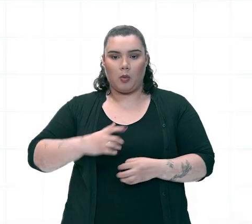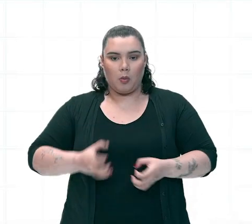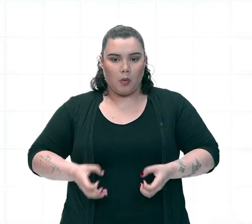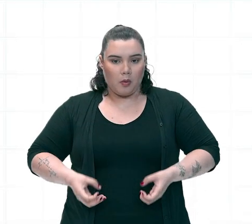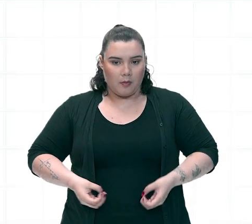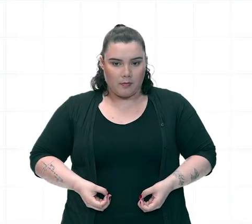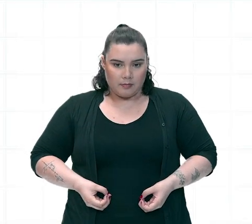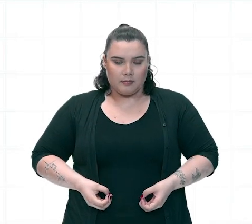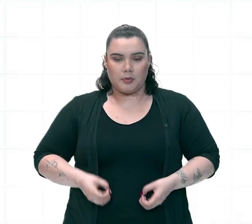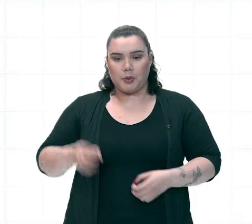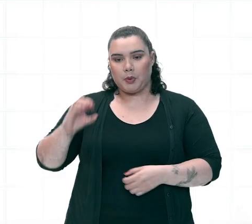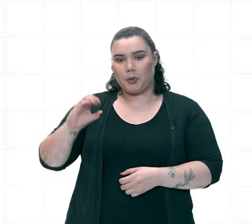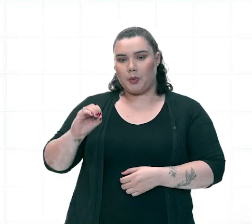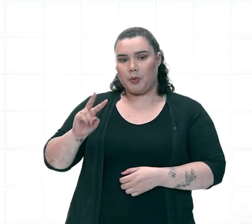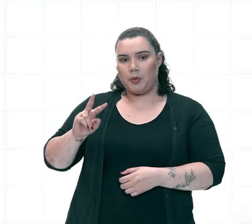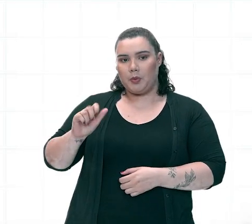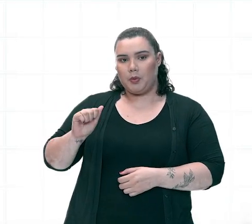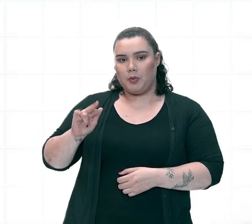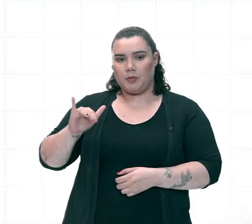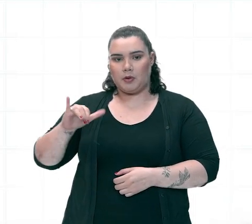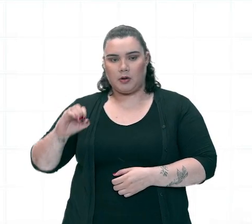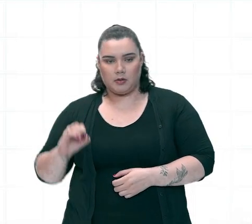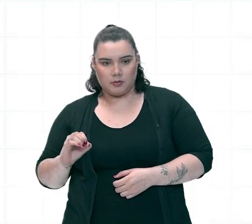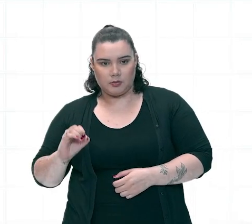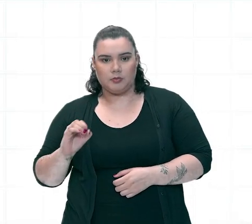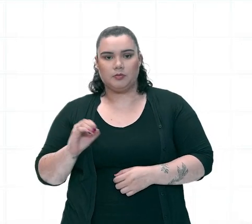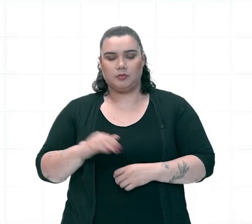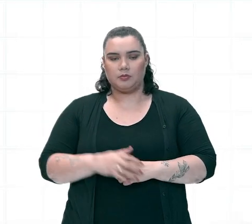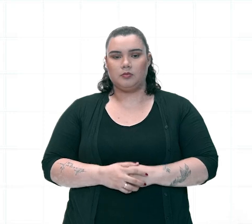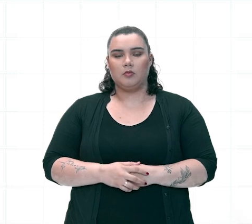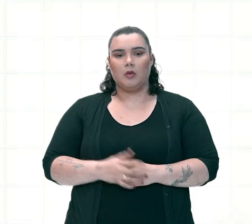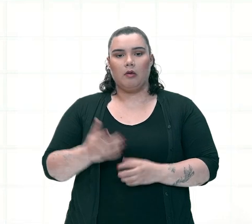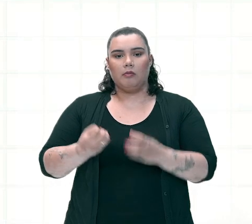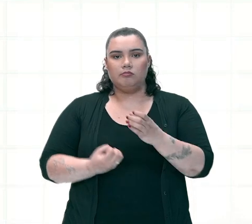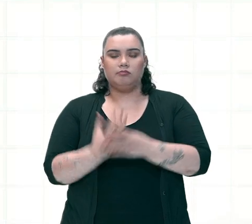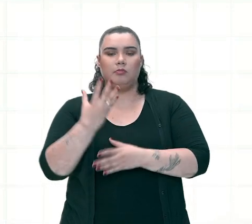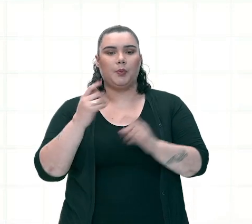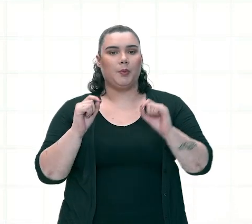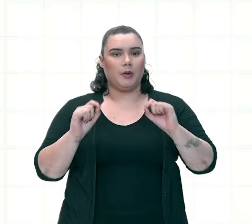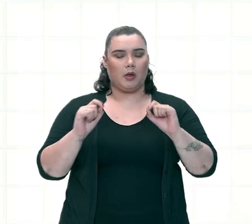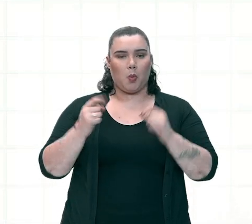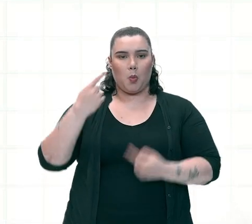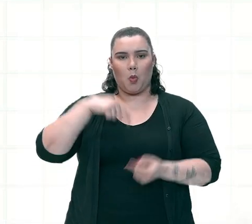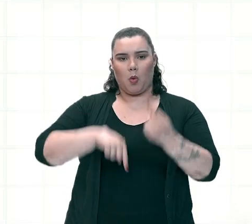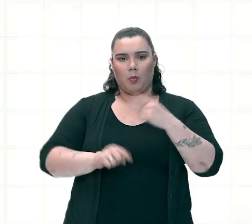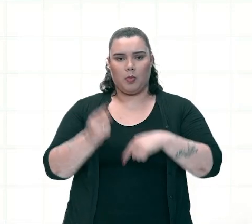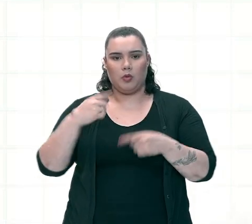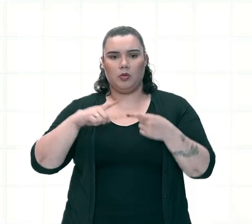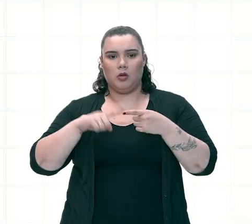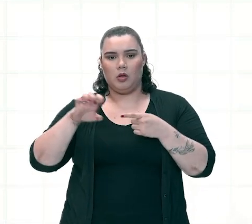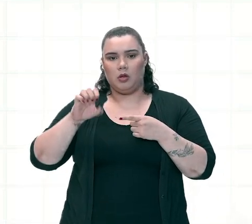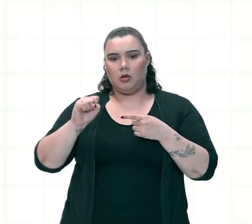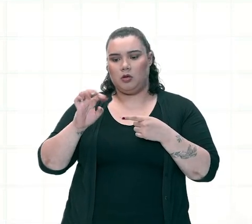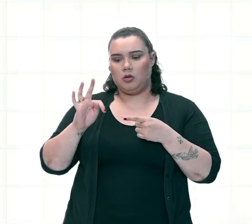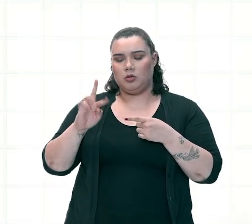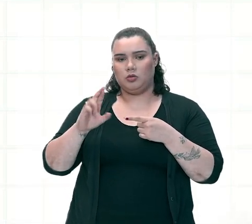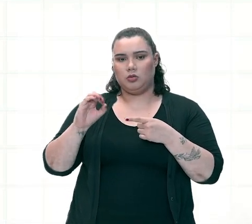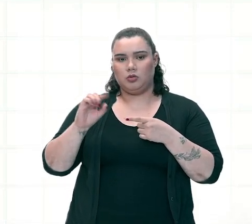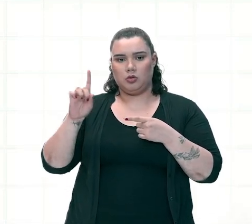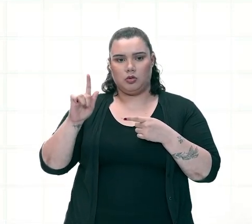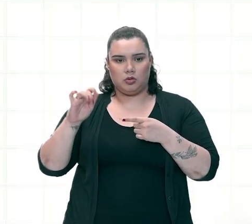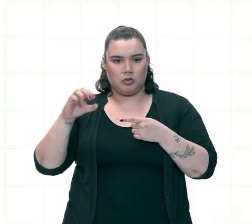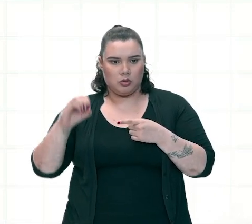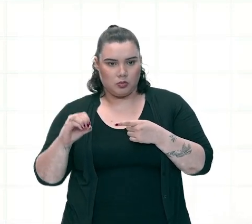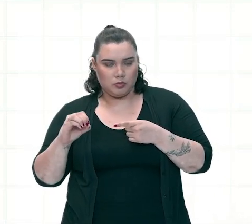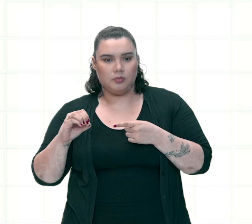então, as gônadas presentes aí no corpo feminino são os ovários. Elas produzem ali, ó,